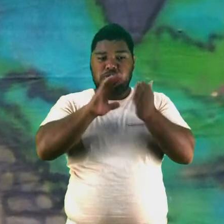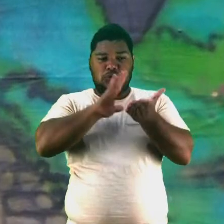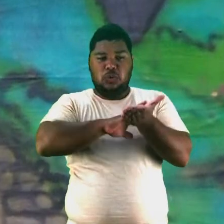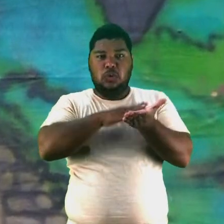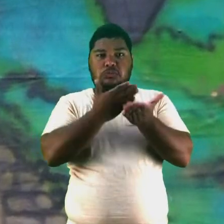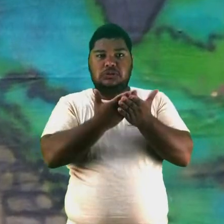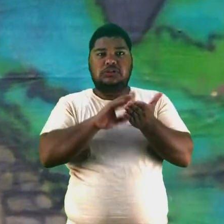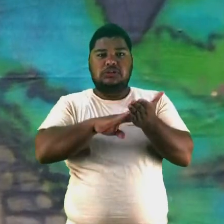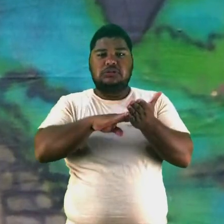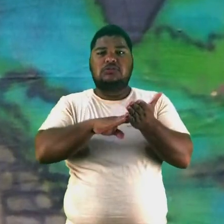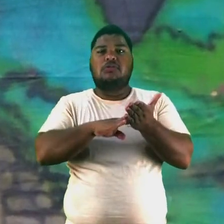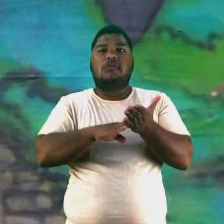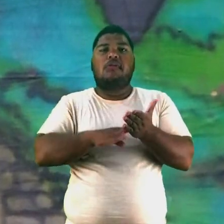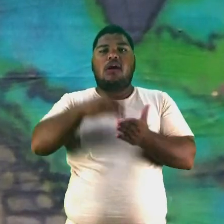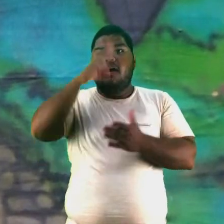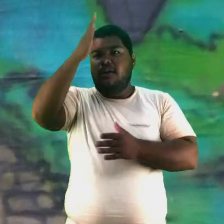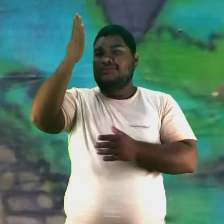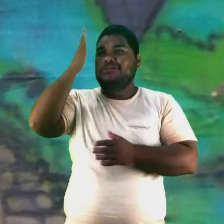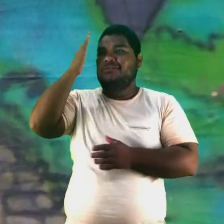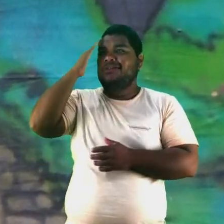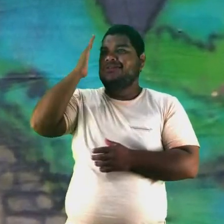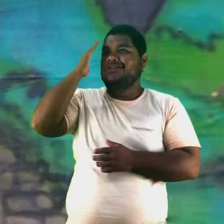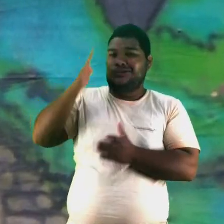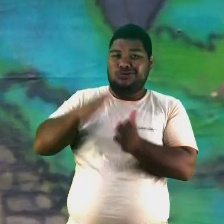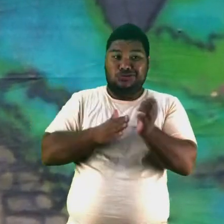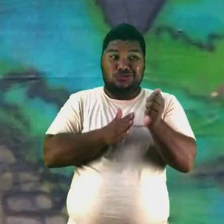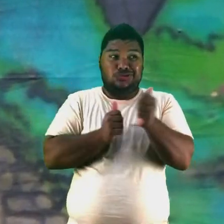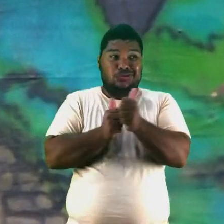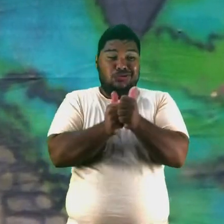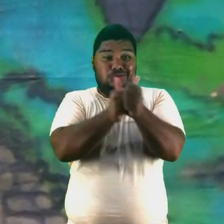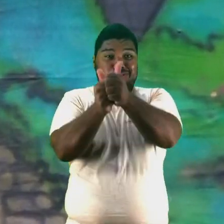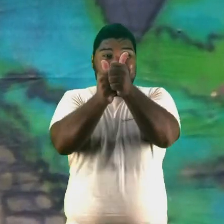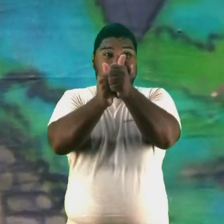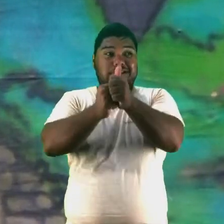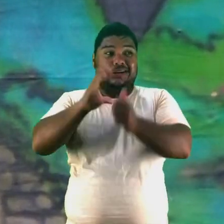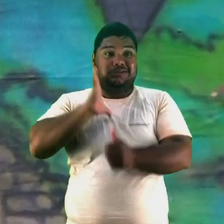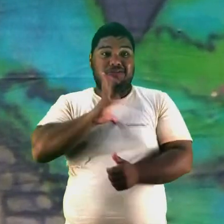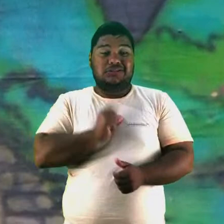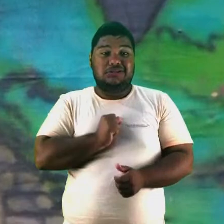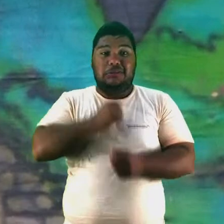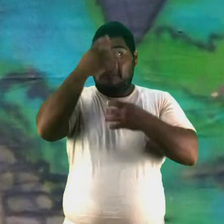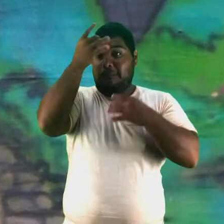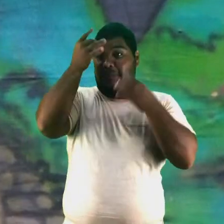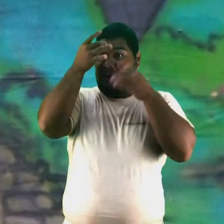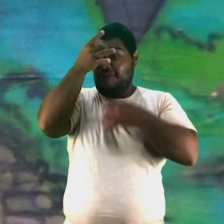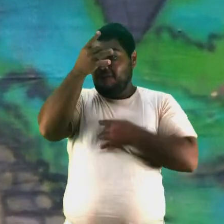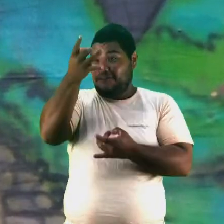comunicar-te a sabedoria que conduz à salvação pela fé em Cristo Jesus.